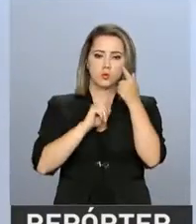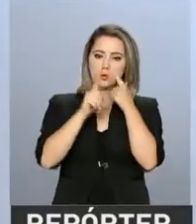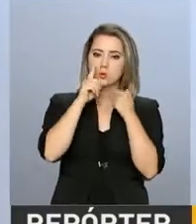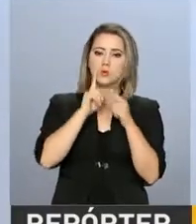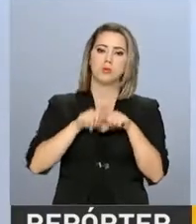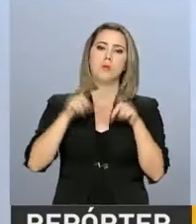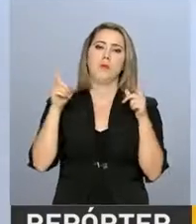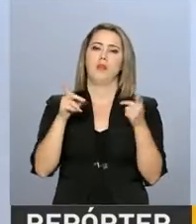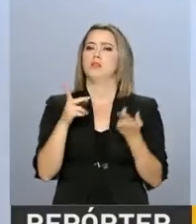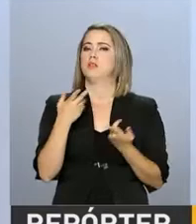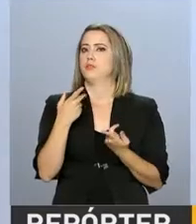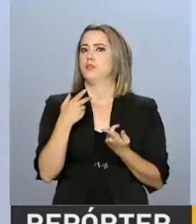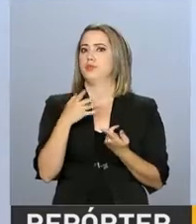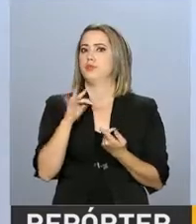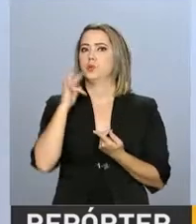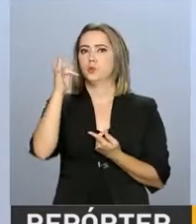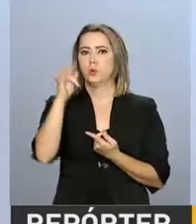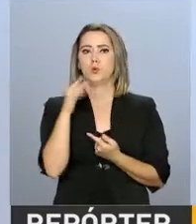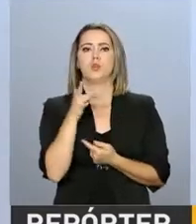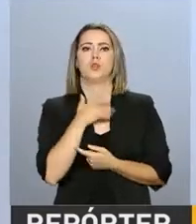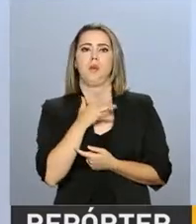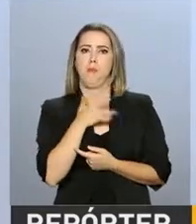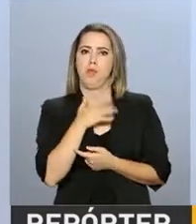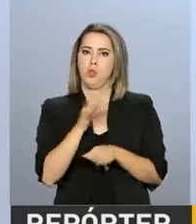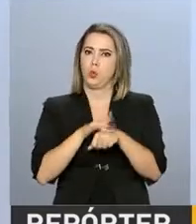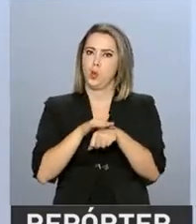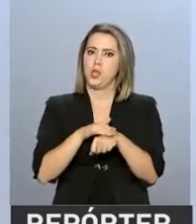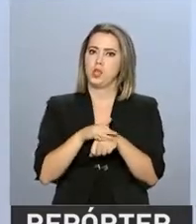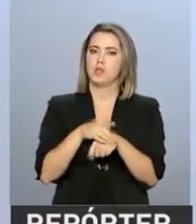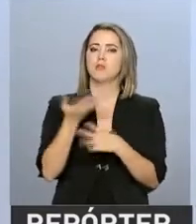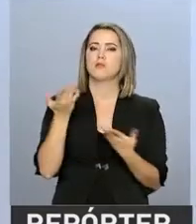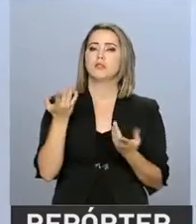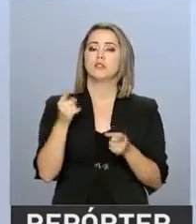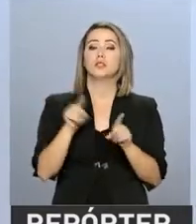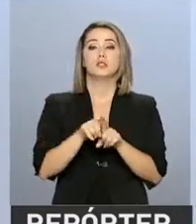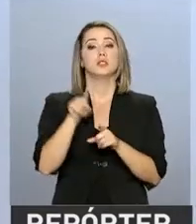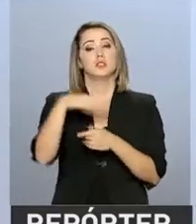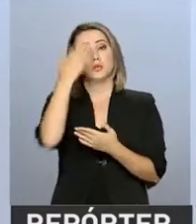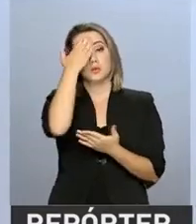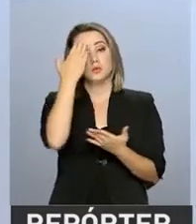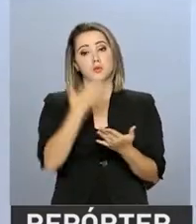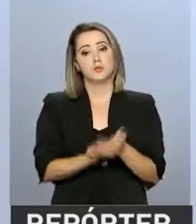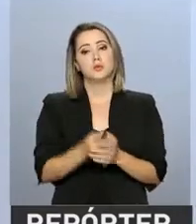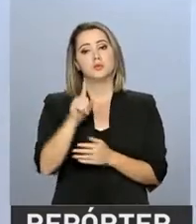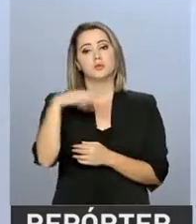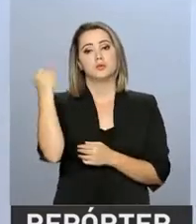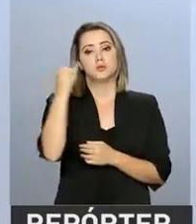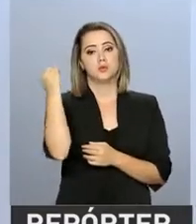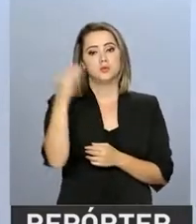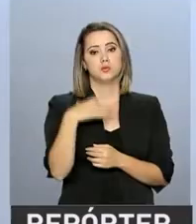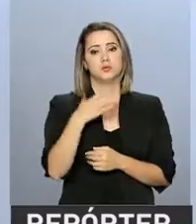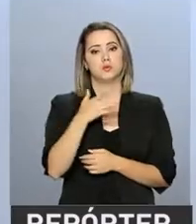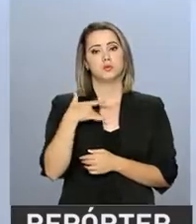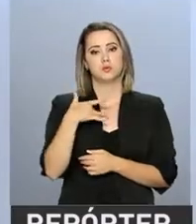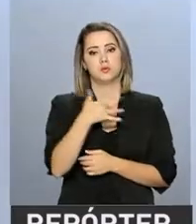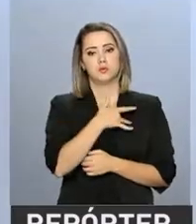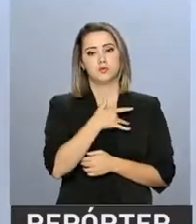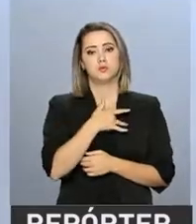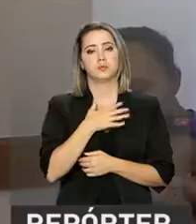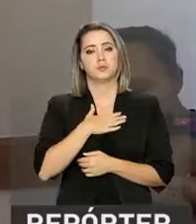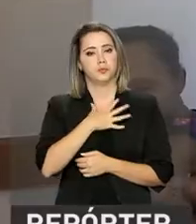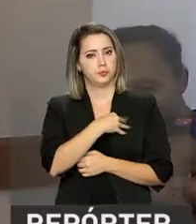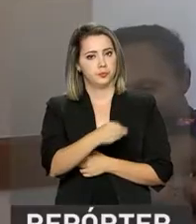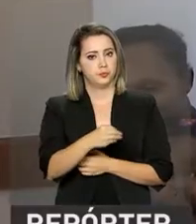tenho medo, se ela não vacinar, ela ter uma doença mais grave. Então, acredito que a vacina seja muito importante pela saúde da minha filha,